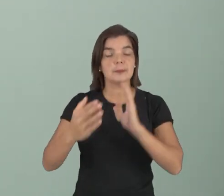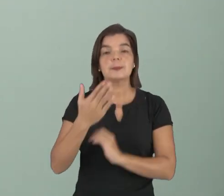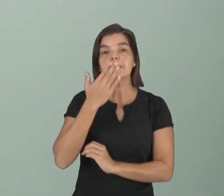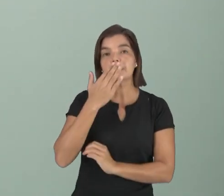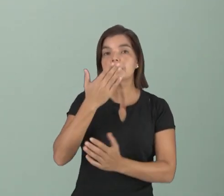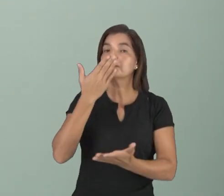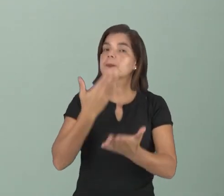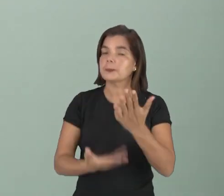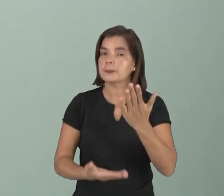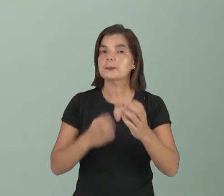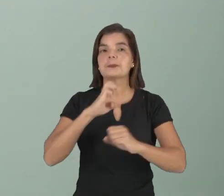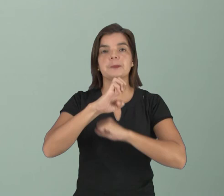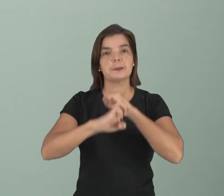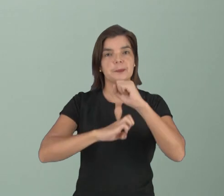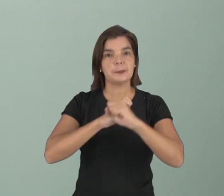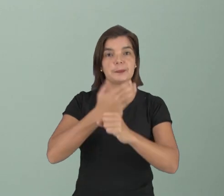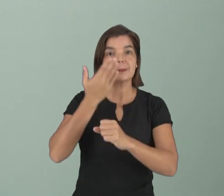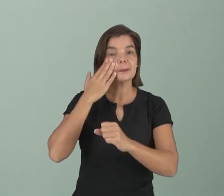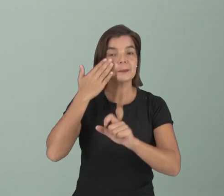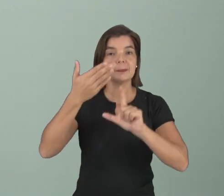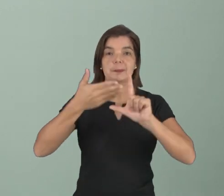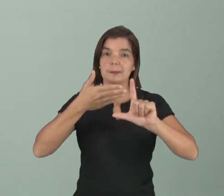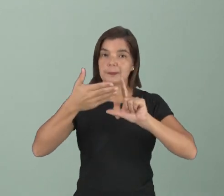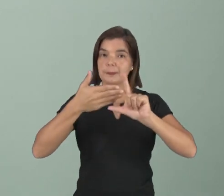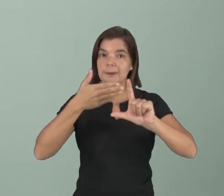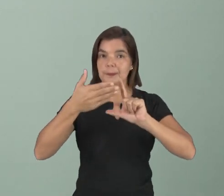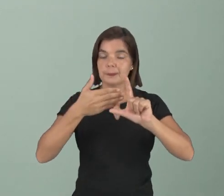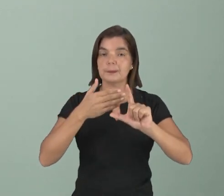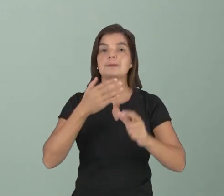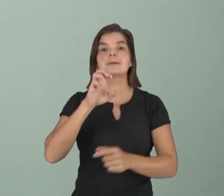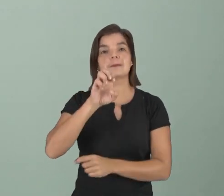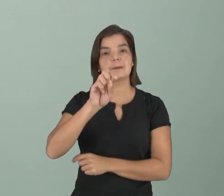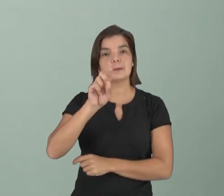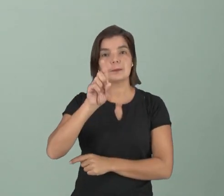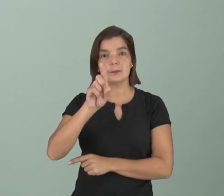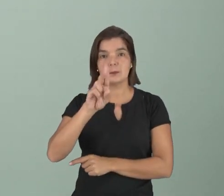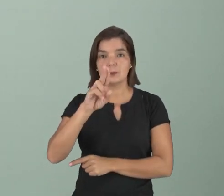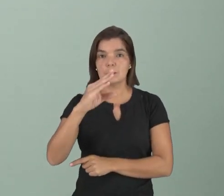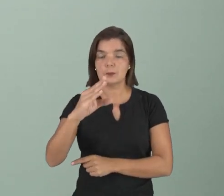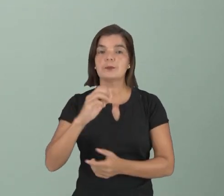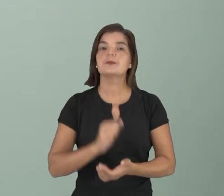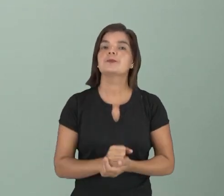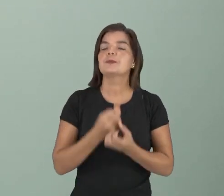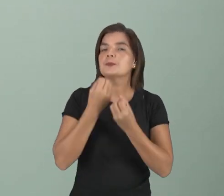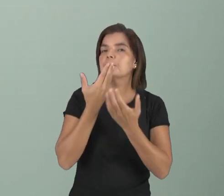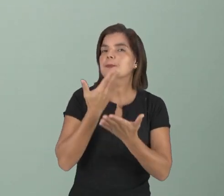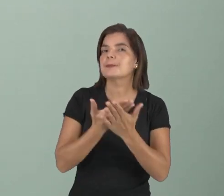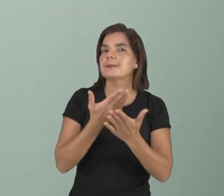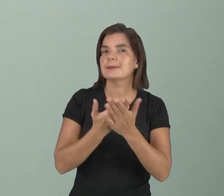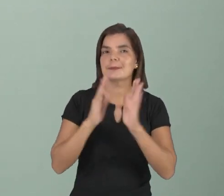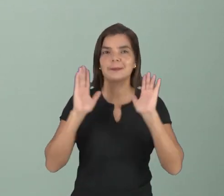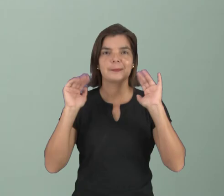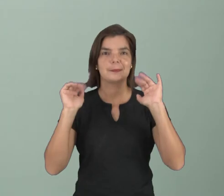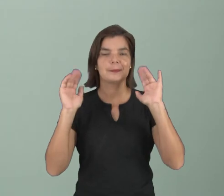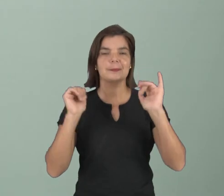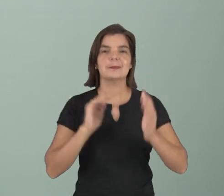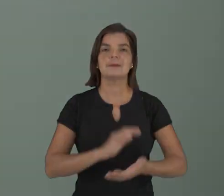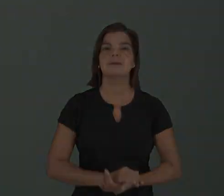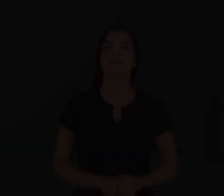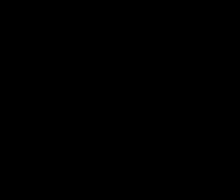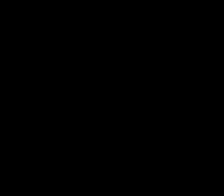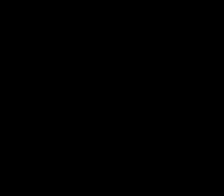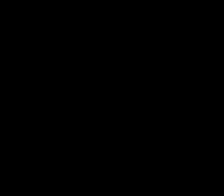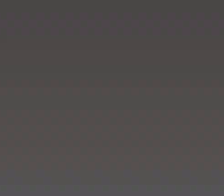ou ganha elétrons. Não deixe de acessar essa e outras aulas na plataforma Eduque. Bons estudos e até a próxima!